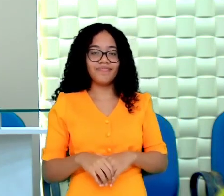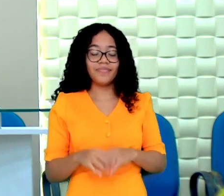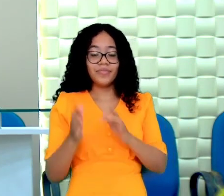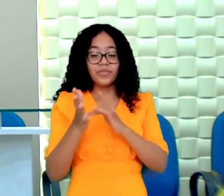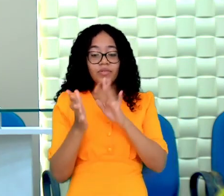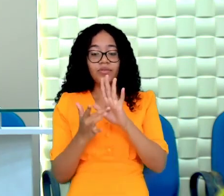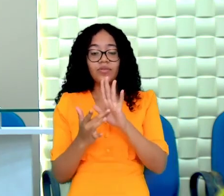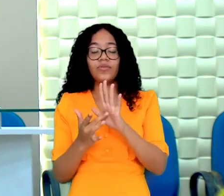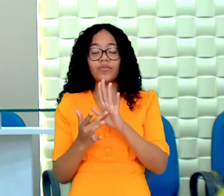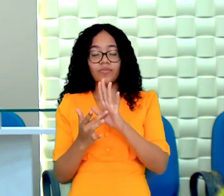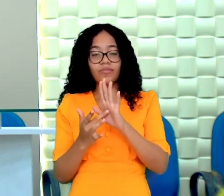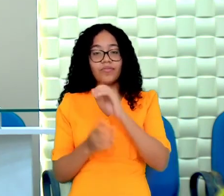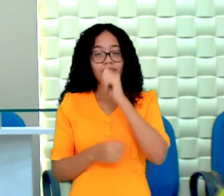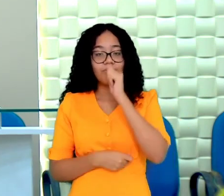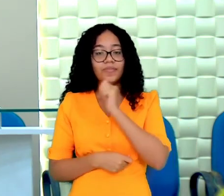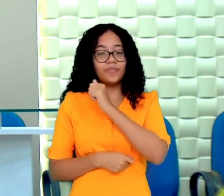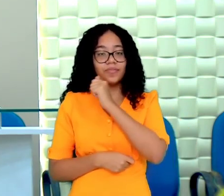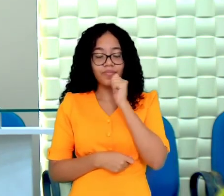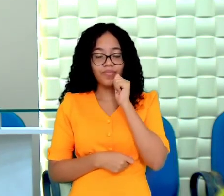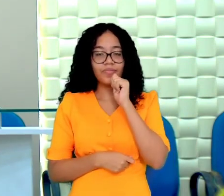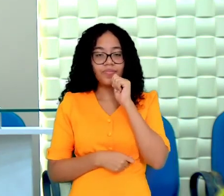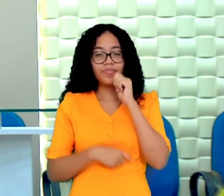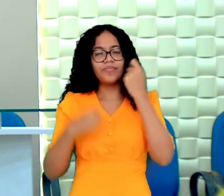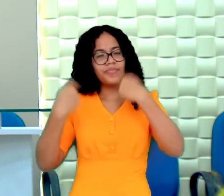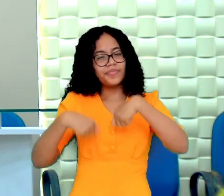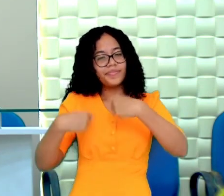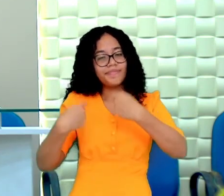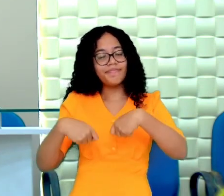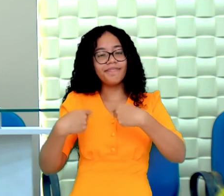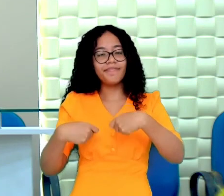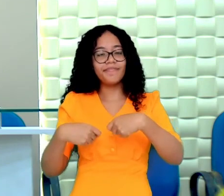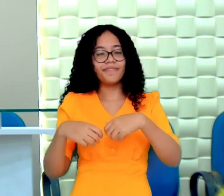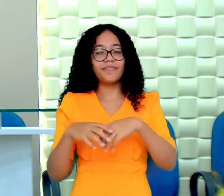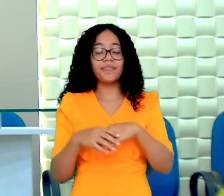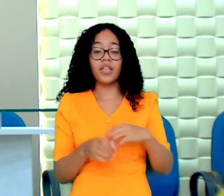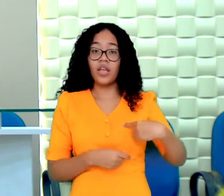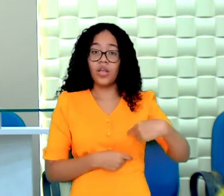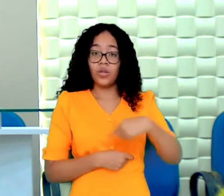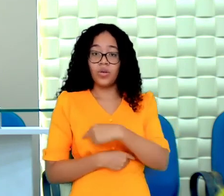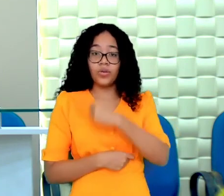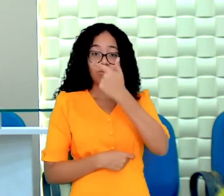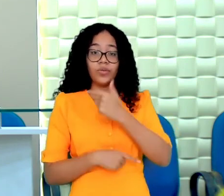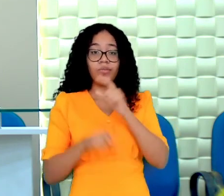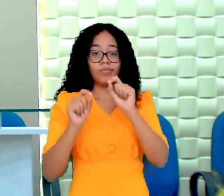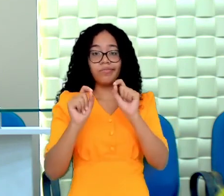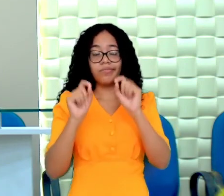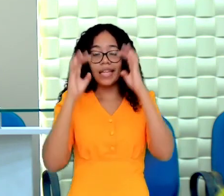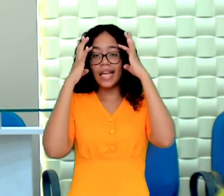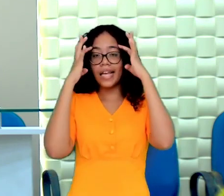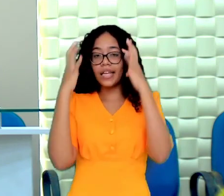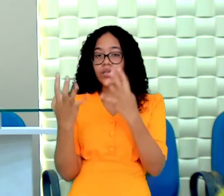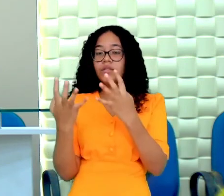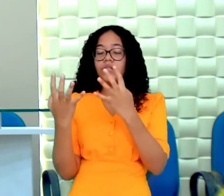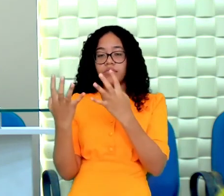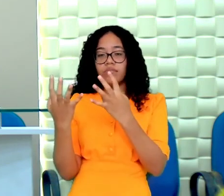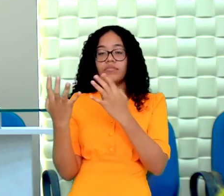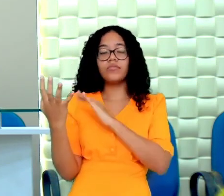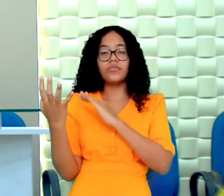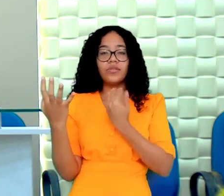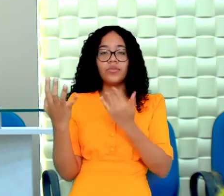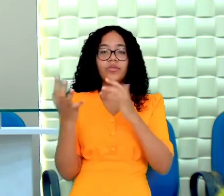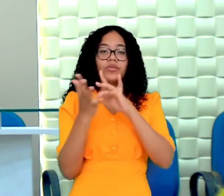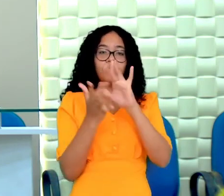Calvário. Foi necessário. Irmãos, e nós somos o resultado da morte de Cristo